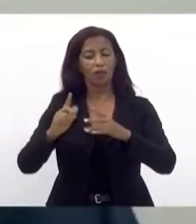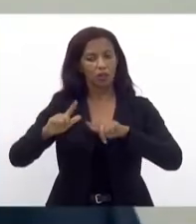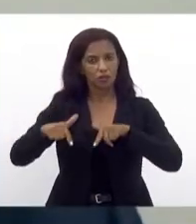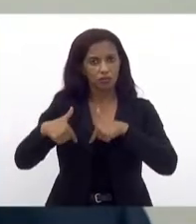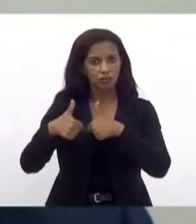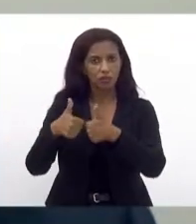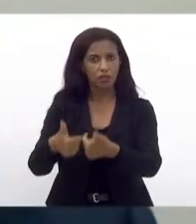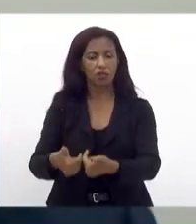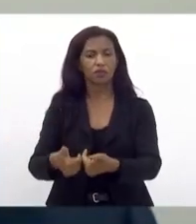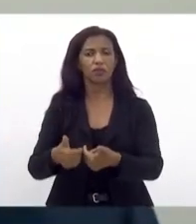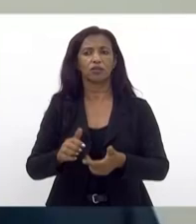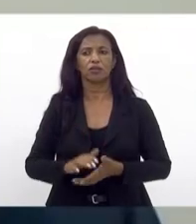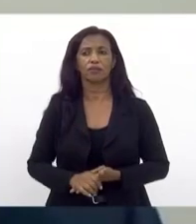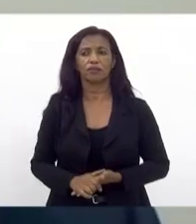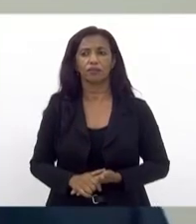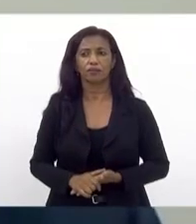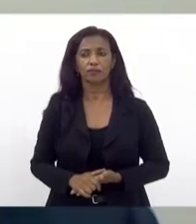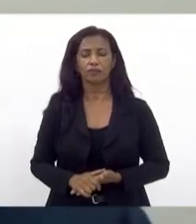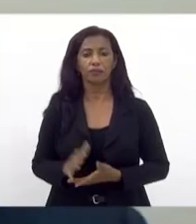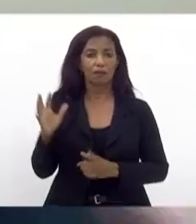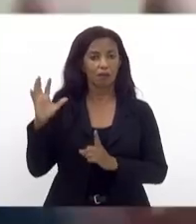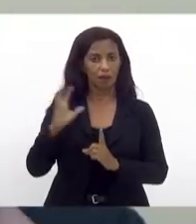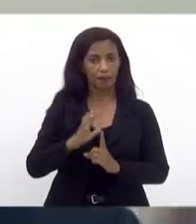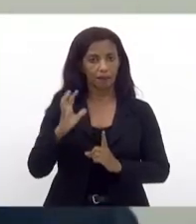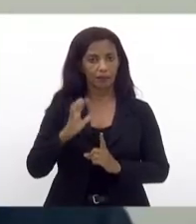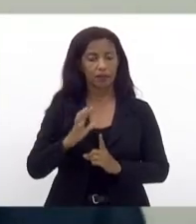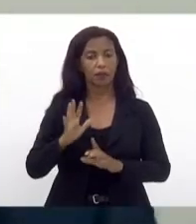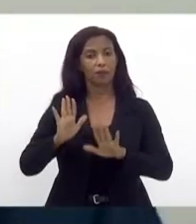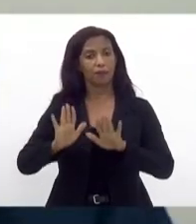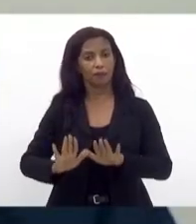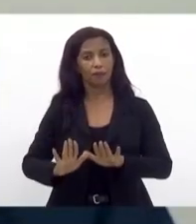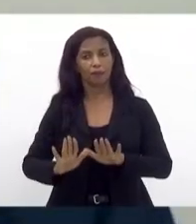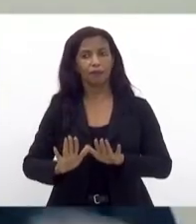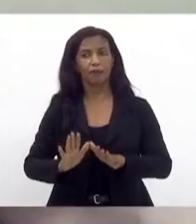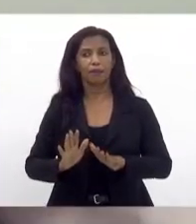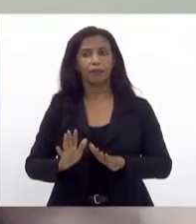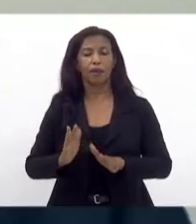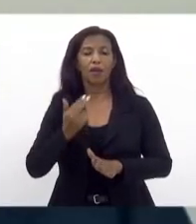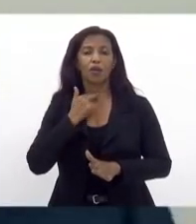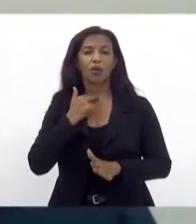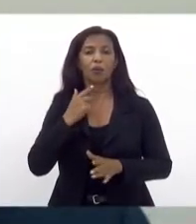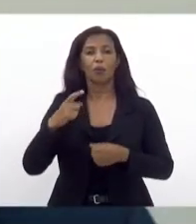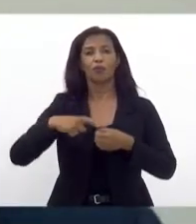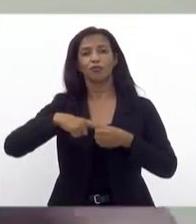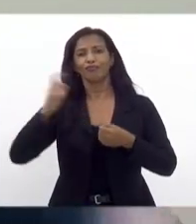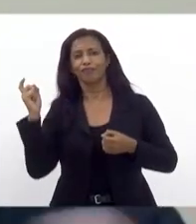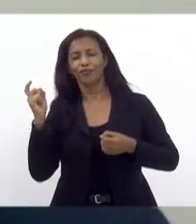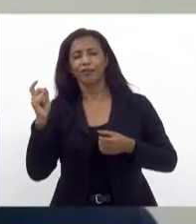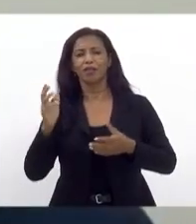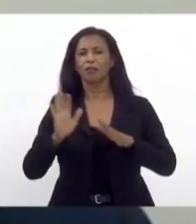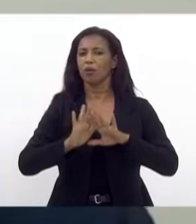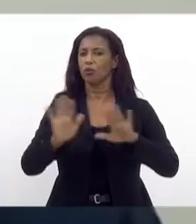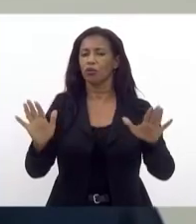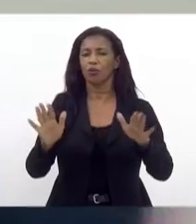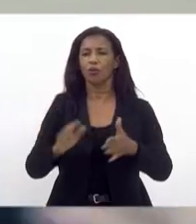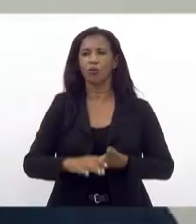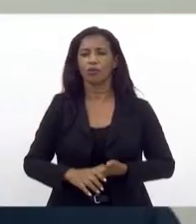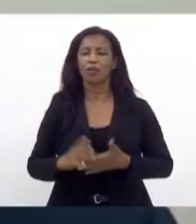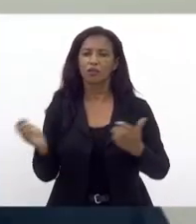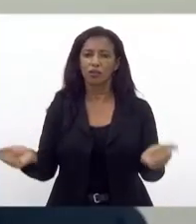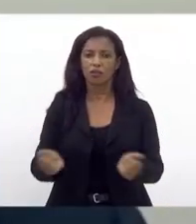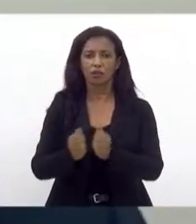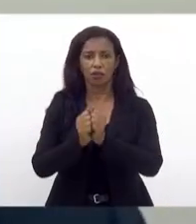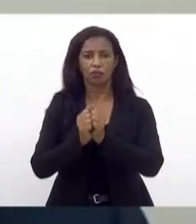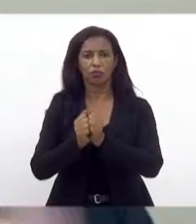sim a pressão, porém, sem que isso leve a uma ruptura. Somente isso. E estamos